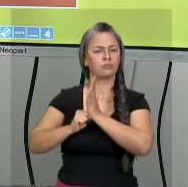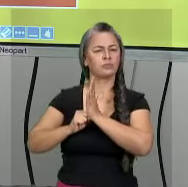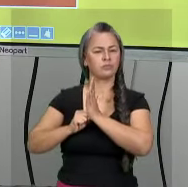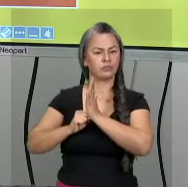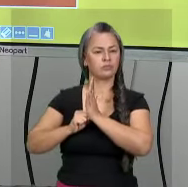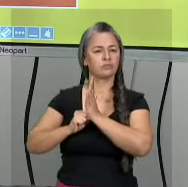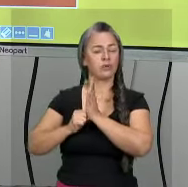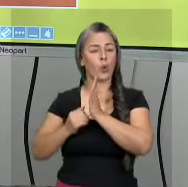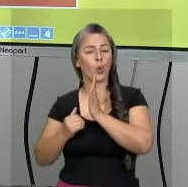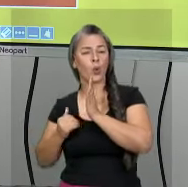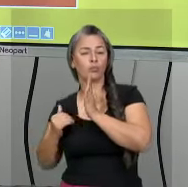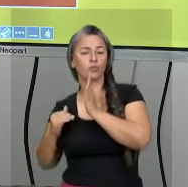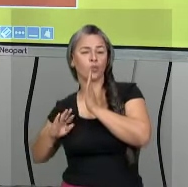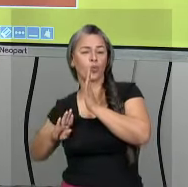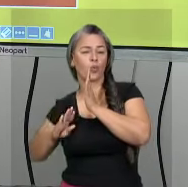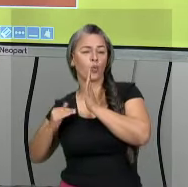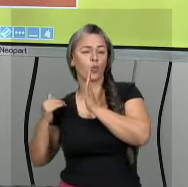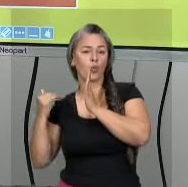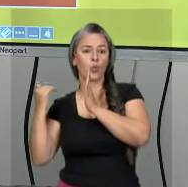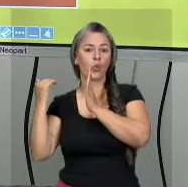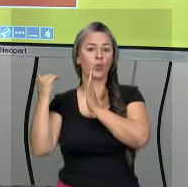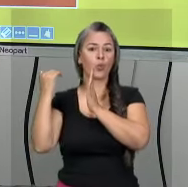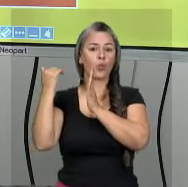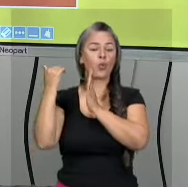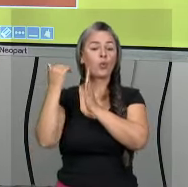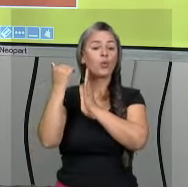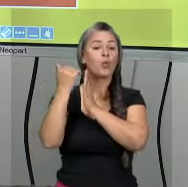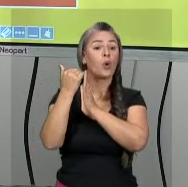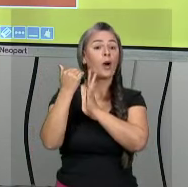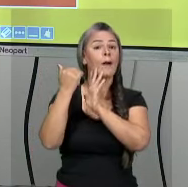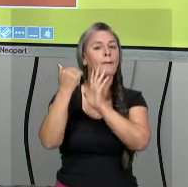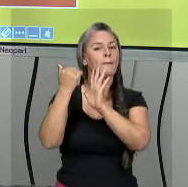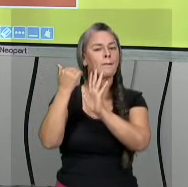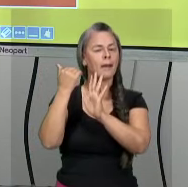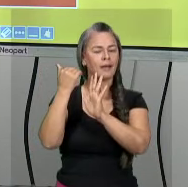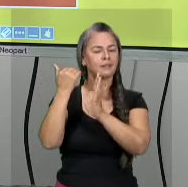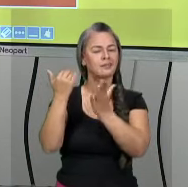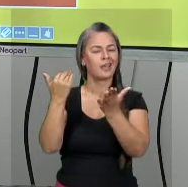Na metade do século passado, para quase zero